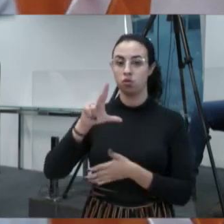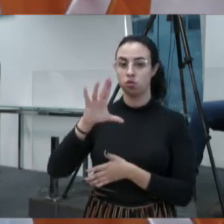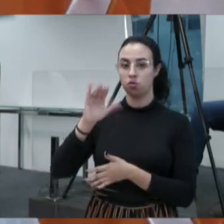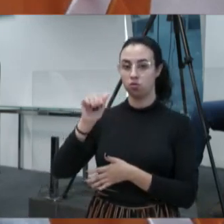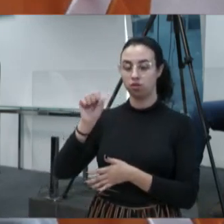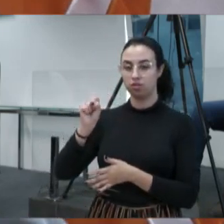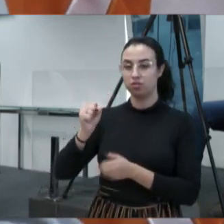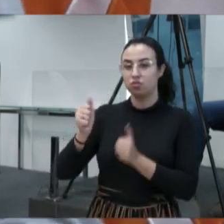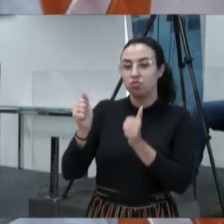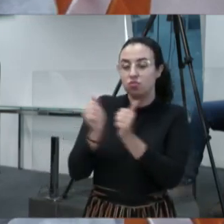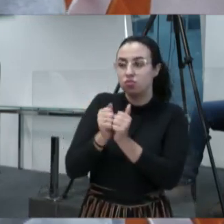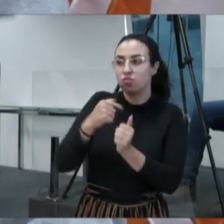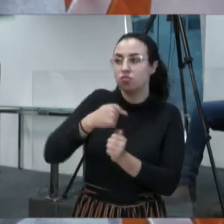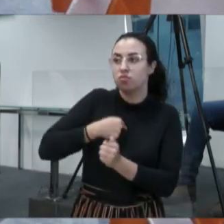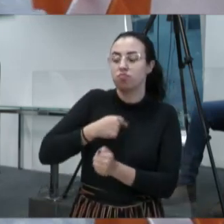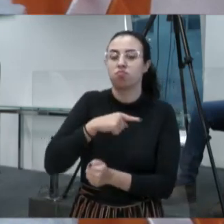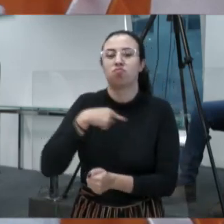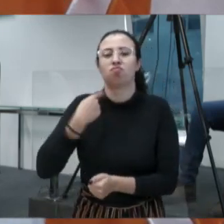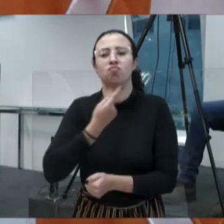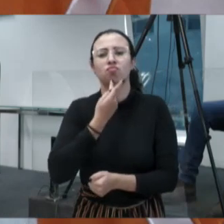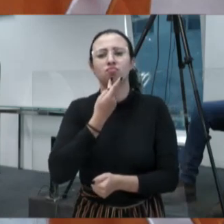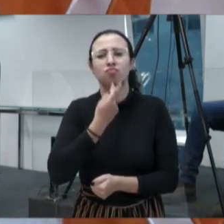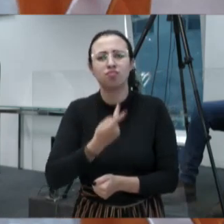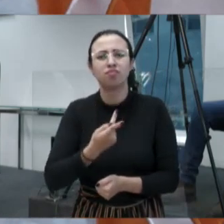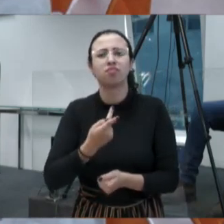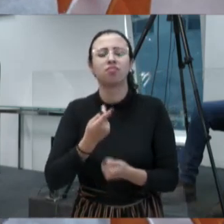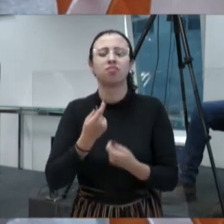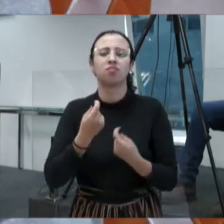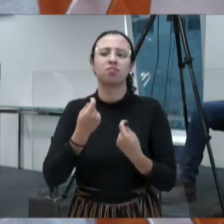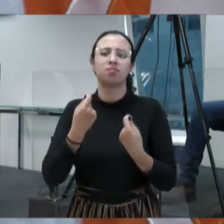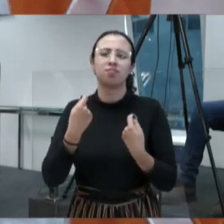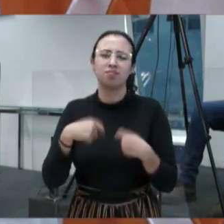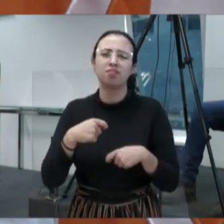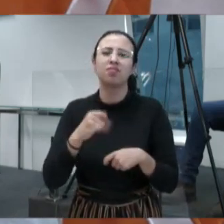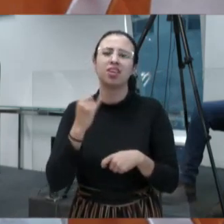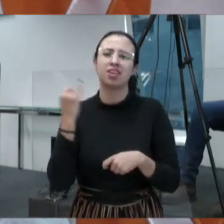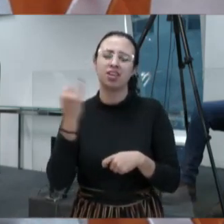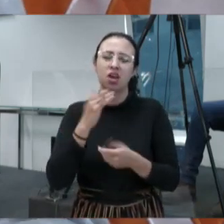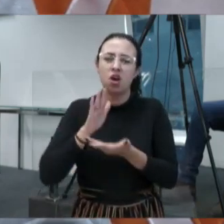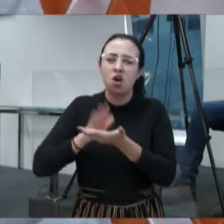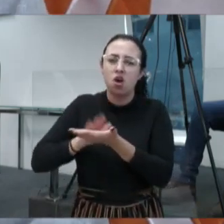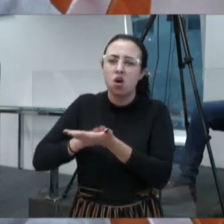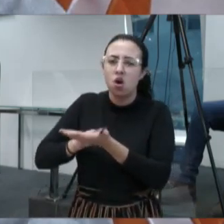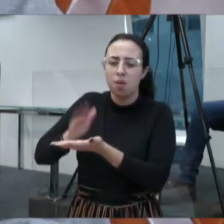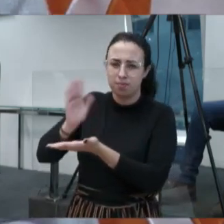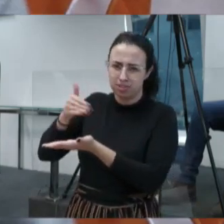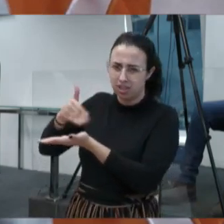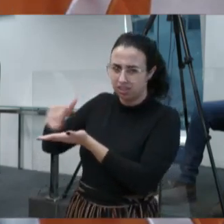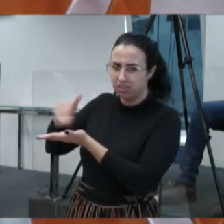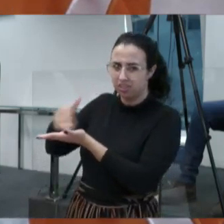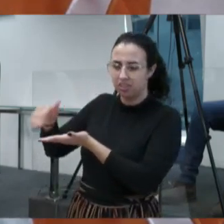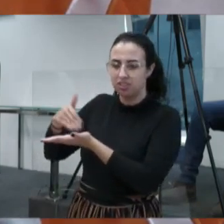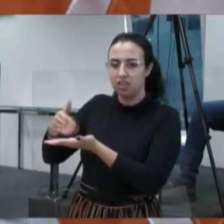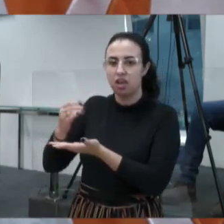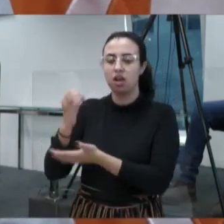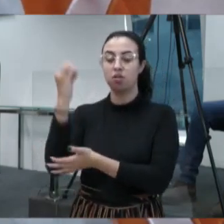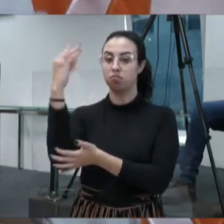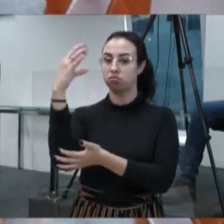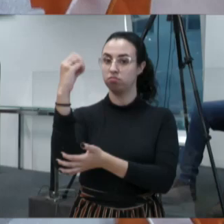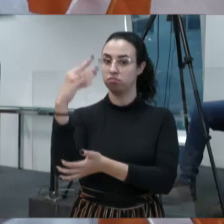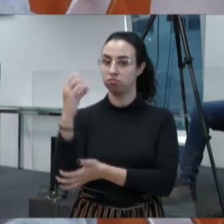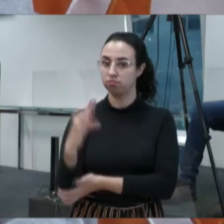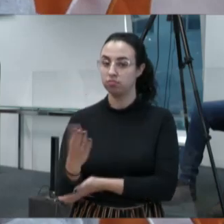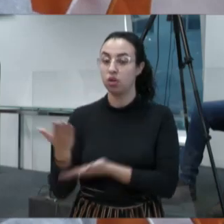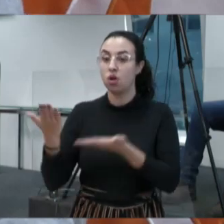juntamente comigo, e a gente falando, uma linha muito importante, a qual a gente tem cobrado do secretário, que fosse implantado esse semáforo. E